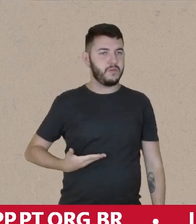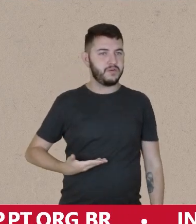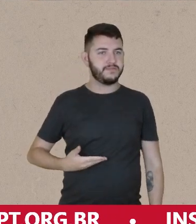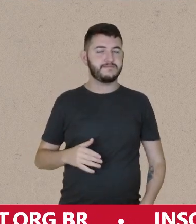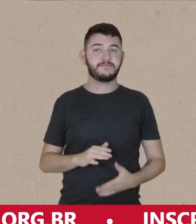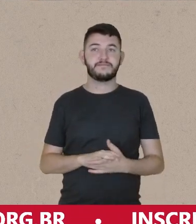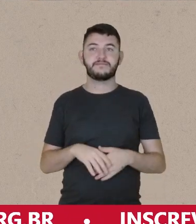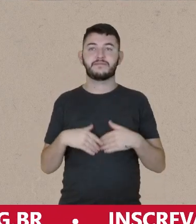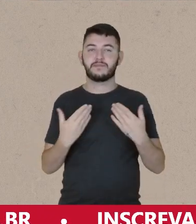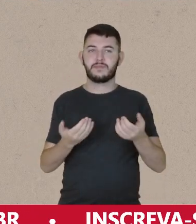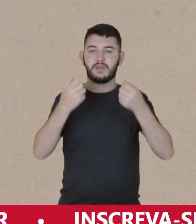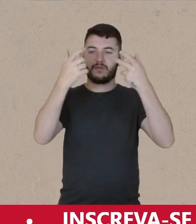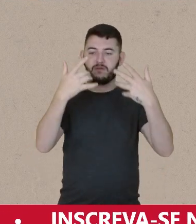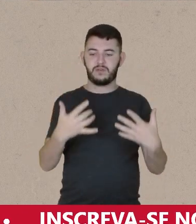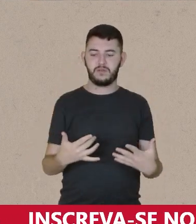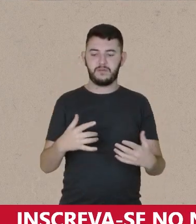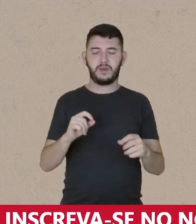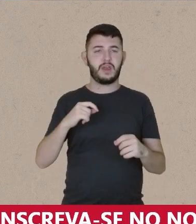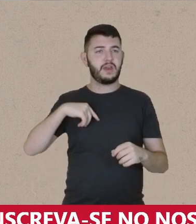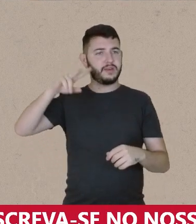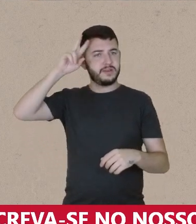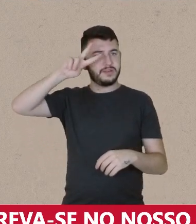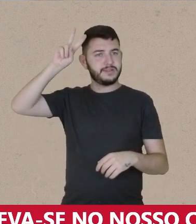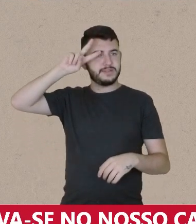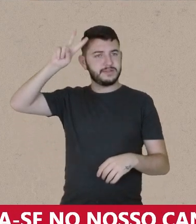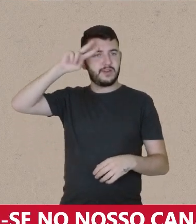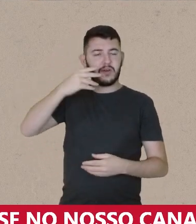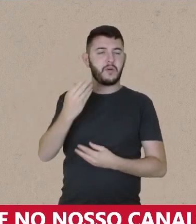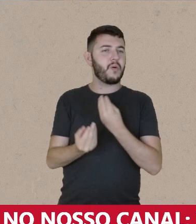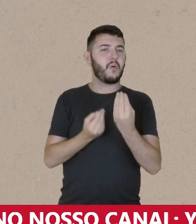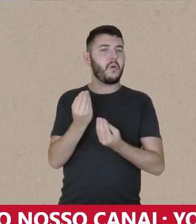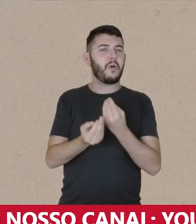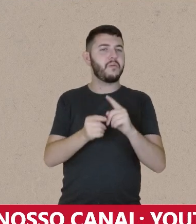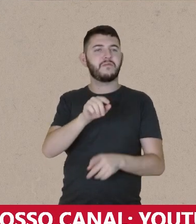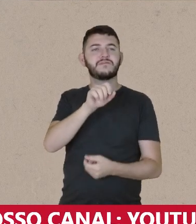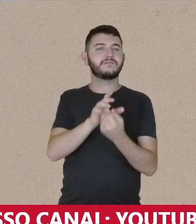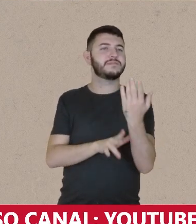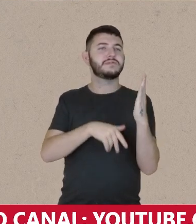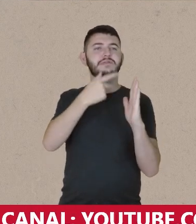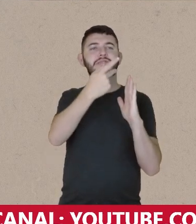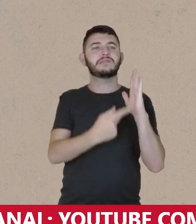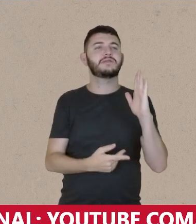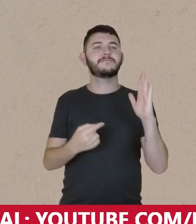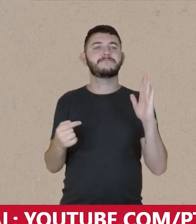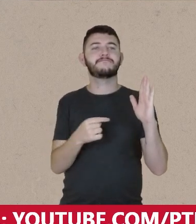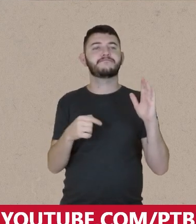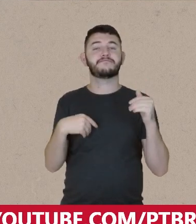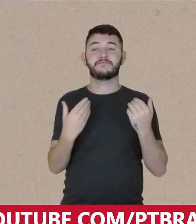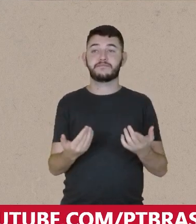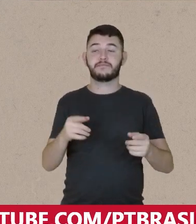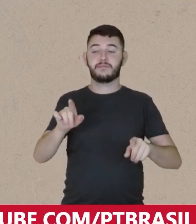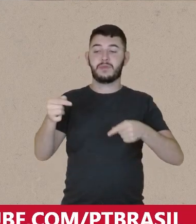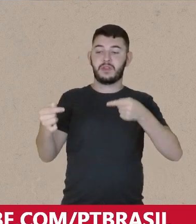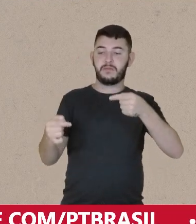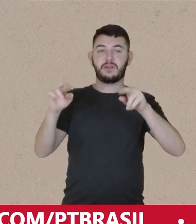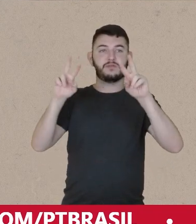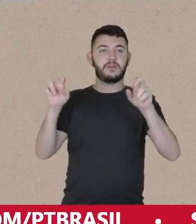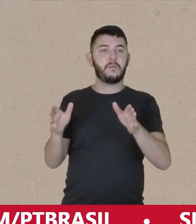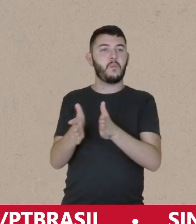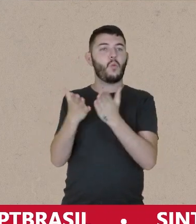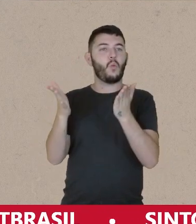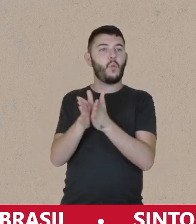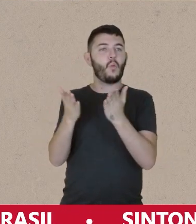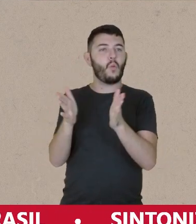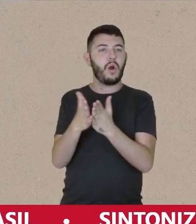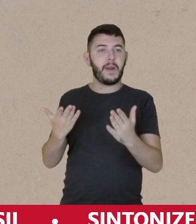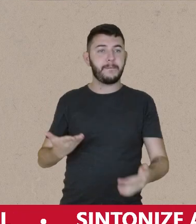Isso. Primeiro eu queria explicar um pouquinho assim, a história, né, de como surgiu essa ideia. Na verdade, o debate sobre pobreza menstrual acontece